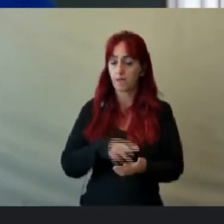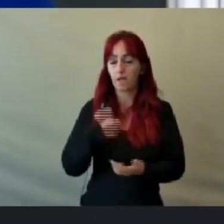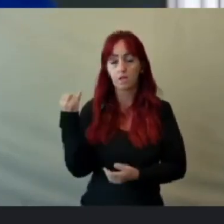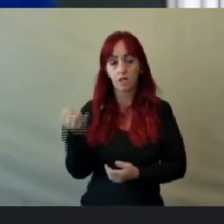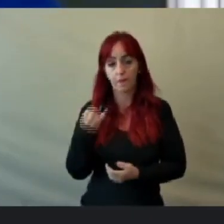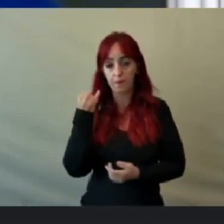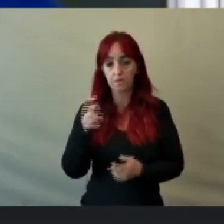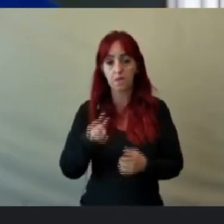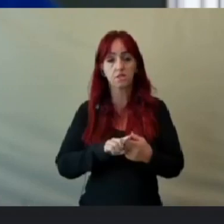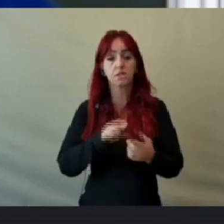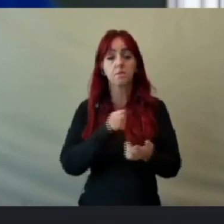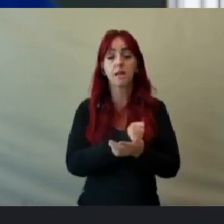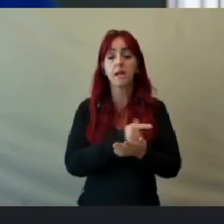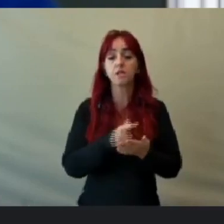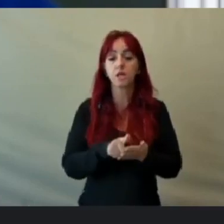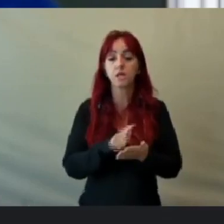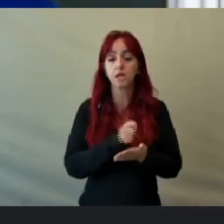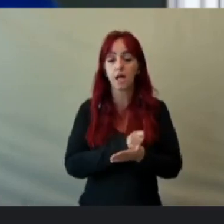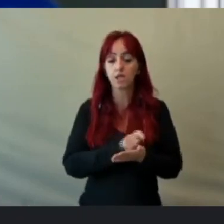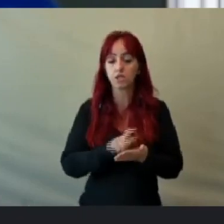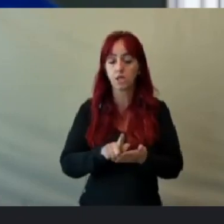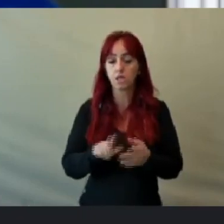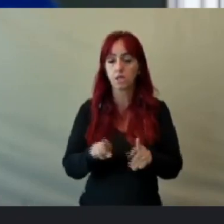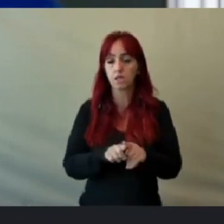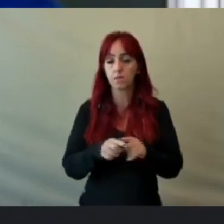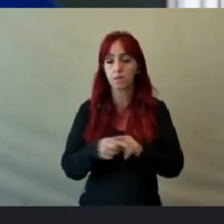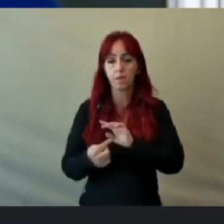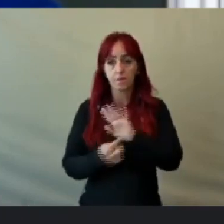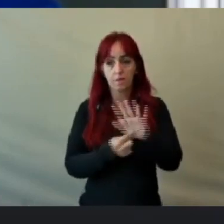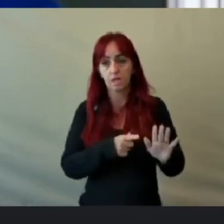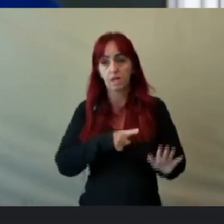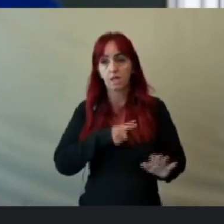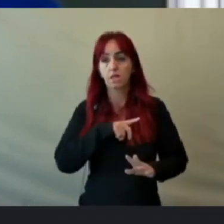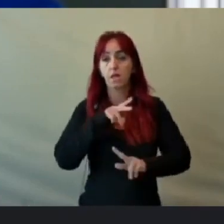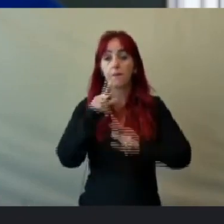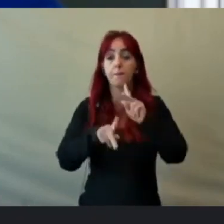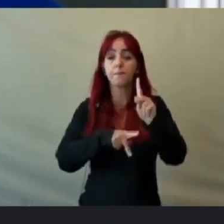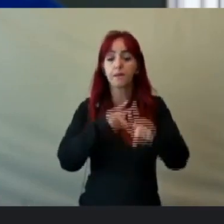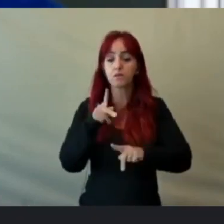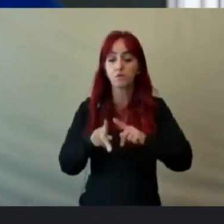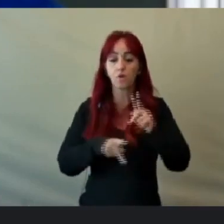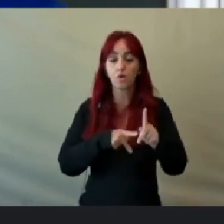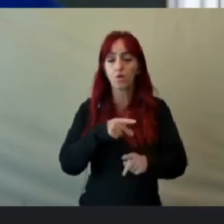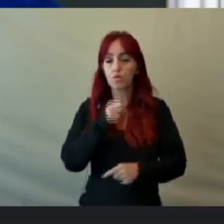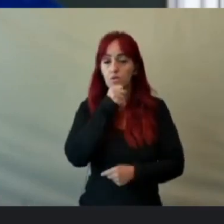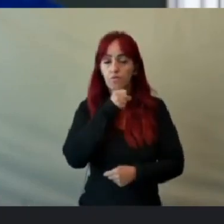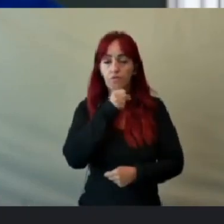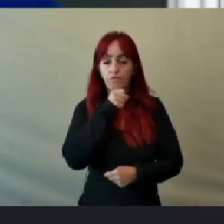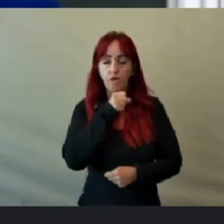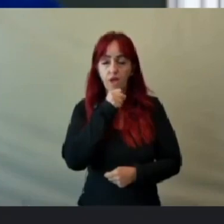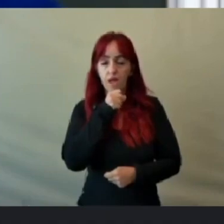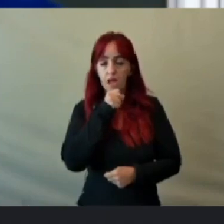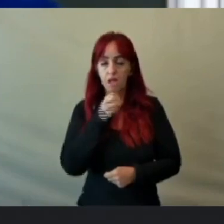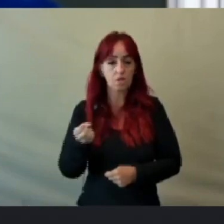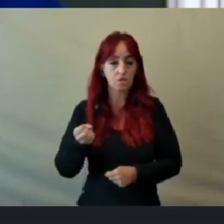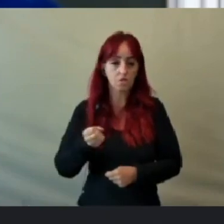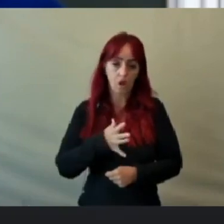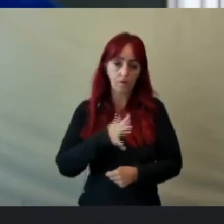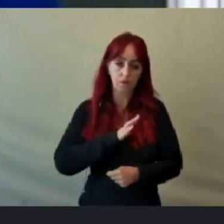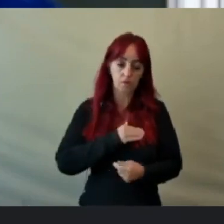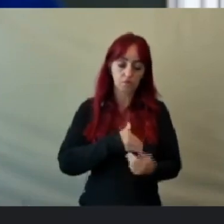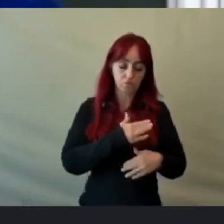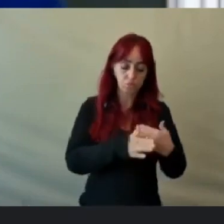vivendo o envelhecimento de pessoas que nunca envelheceram as pessoas por exemplo com transtorno de saúde mental que